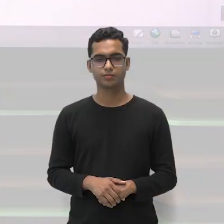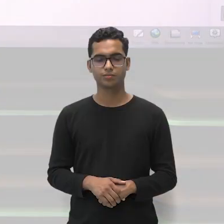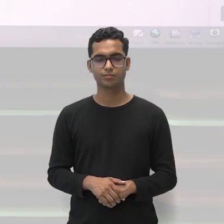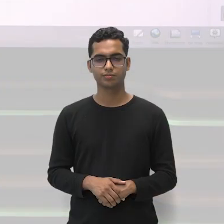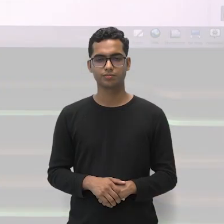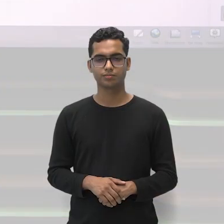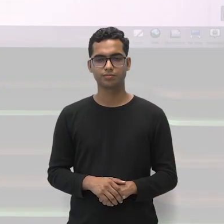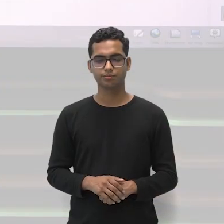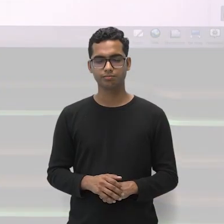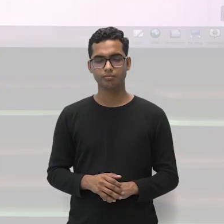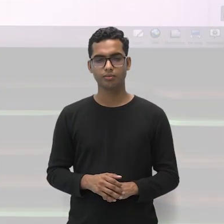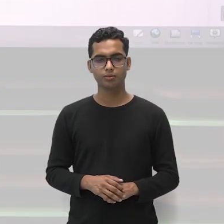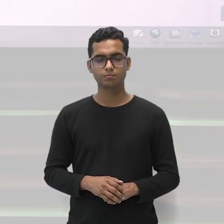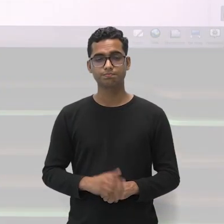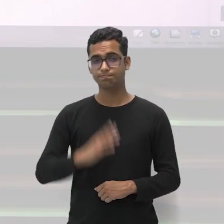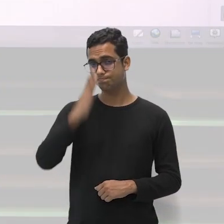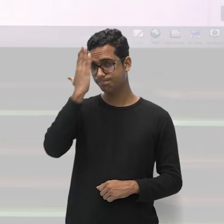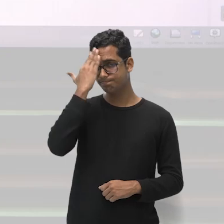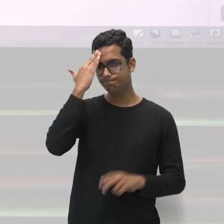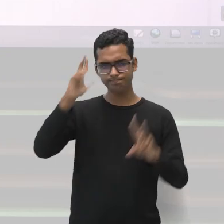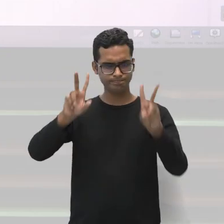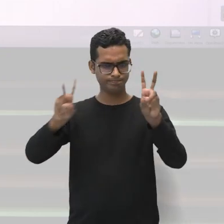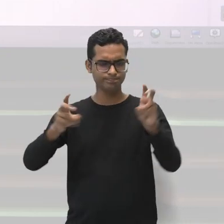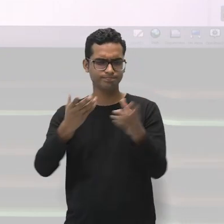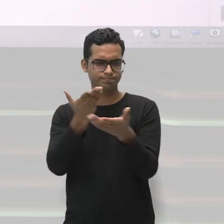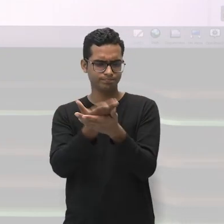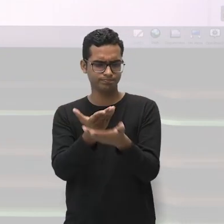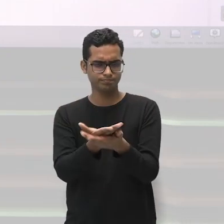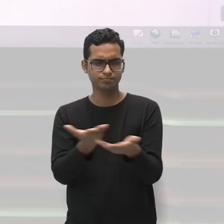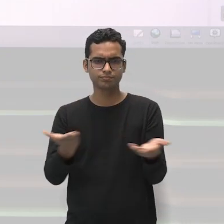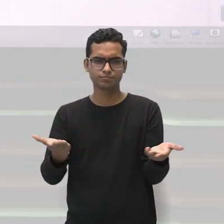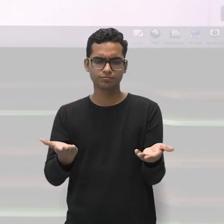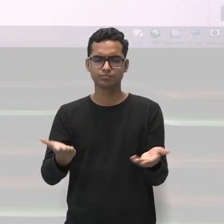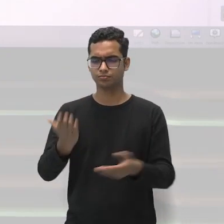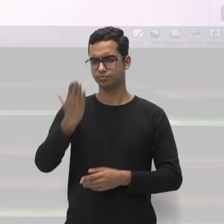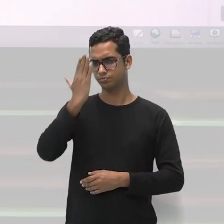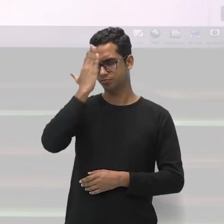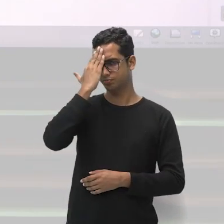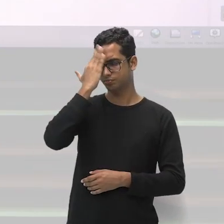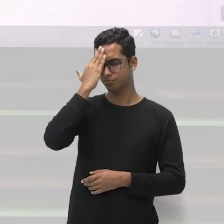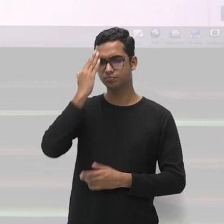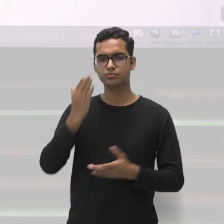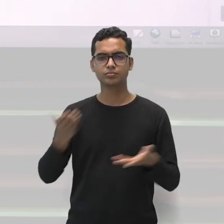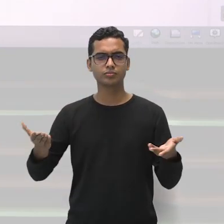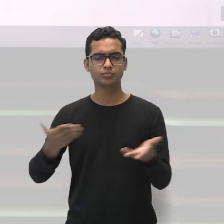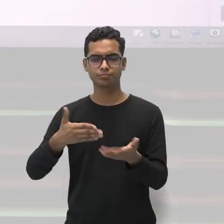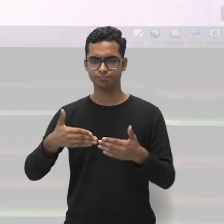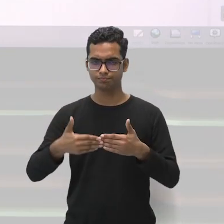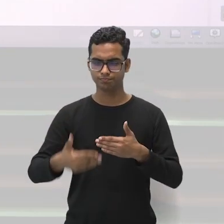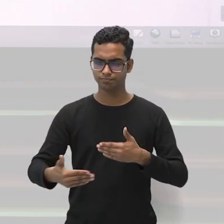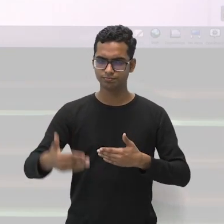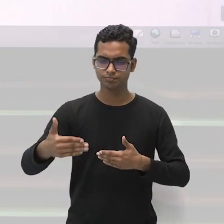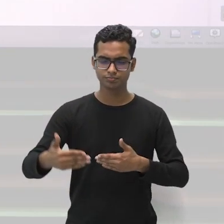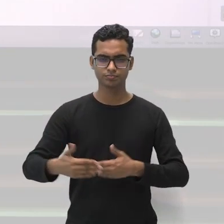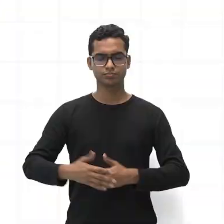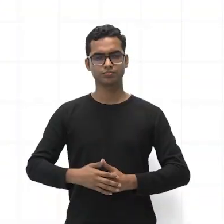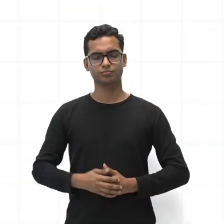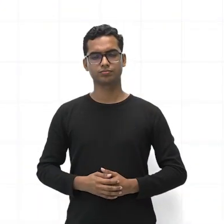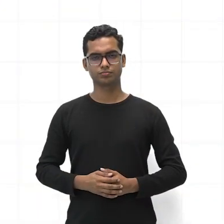Muito bem, agora que nós temos conhecimento do nosso conteúdo da aula de hoje, vamos dar início à nossa aula.